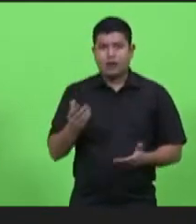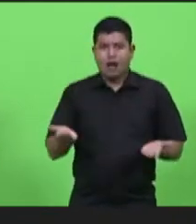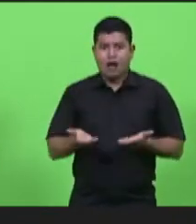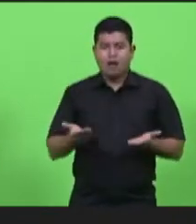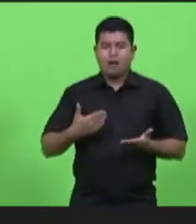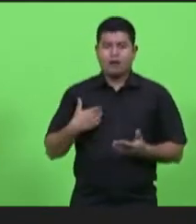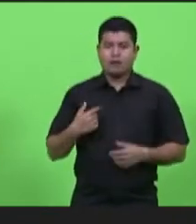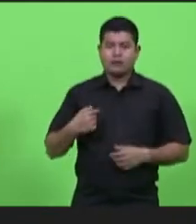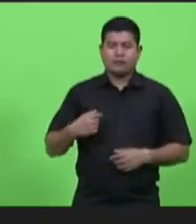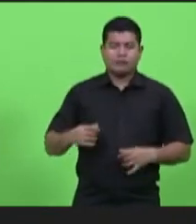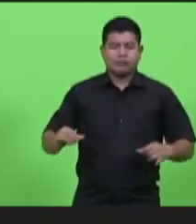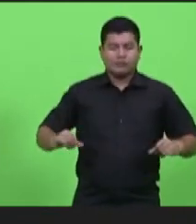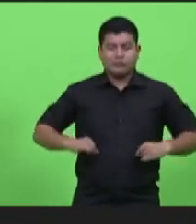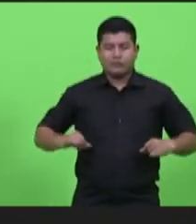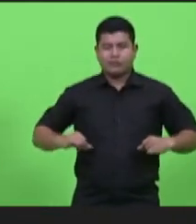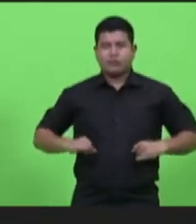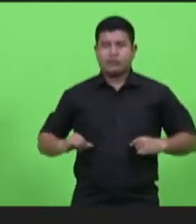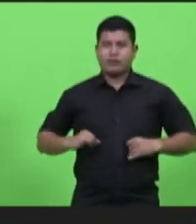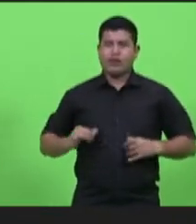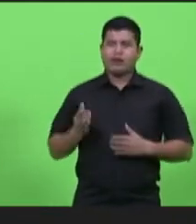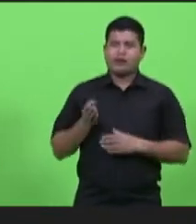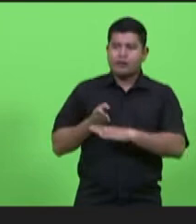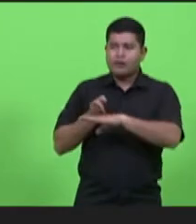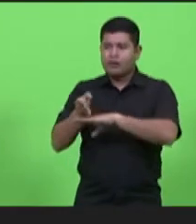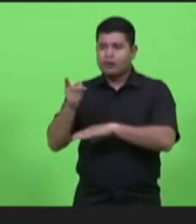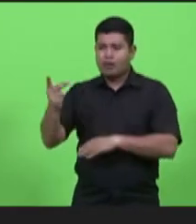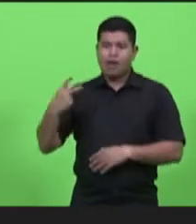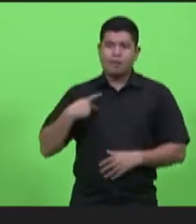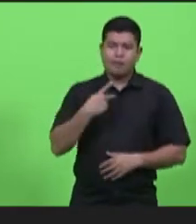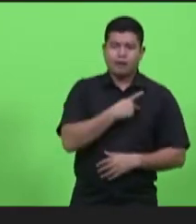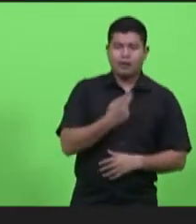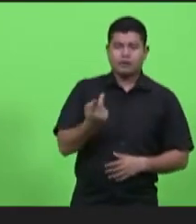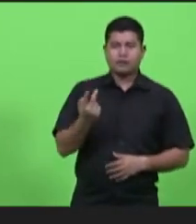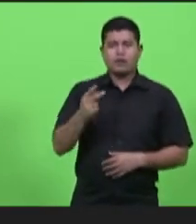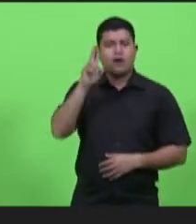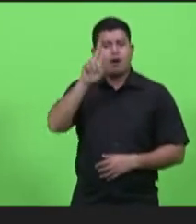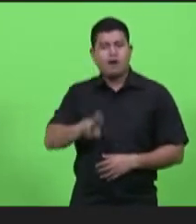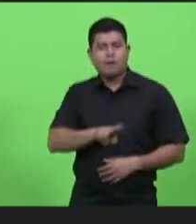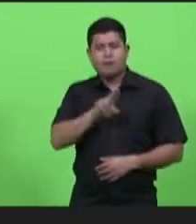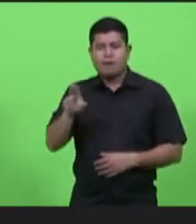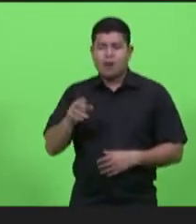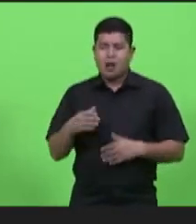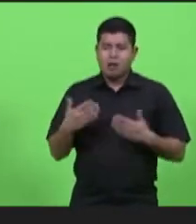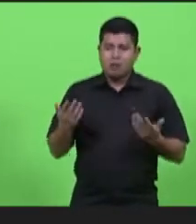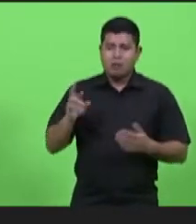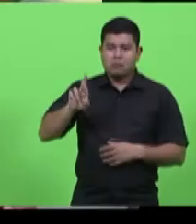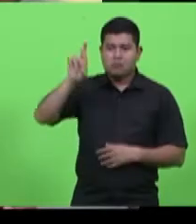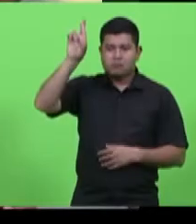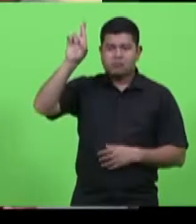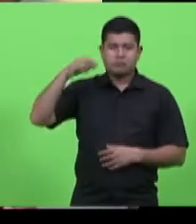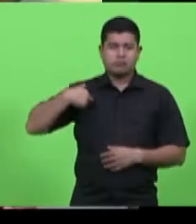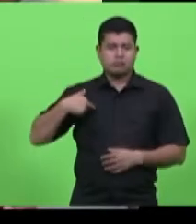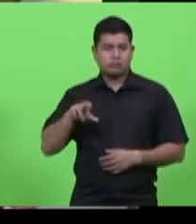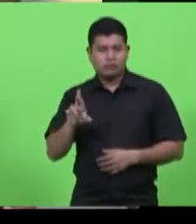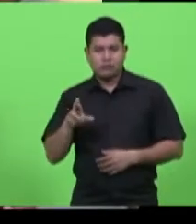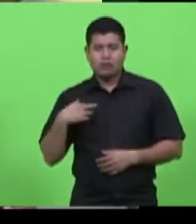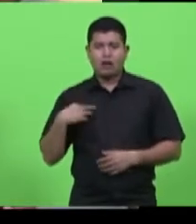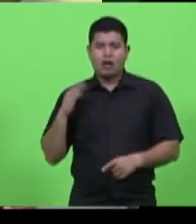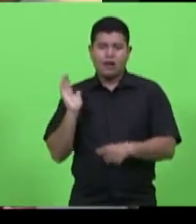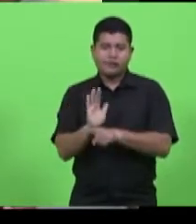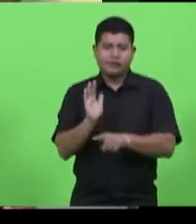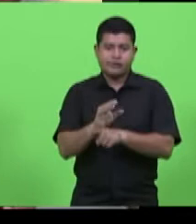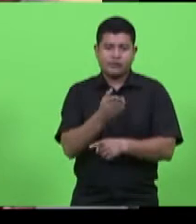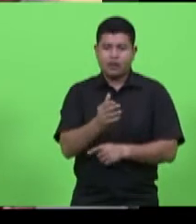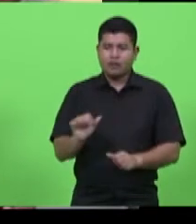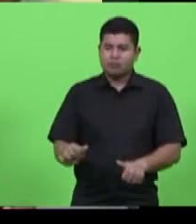de dor, o conforto de um pastor, de um padre, de alguém que espiritualmente possa lhe dar condições para levantar a cabeça e